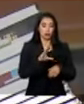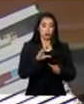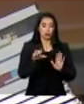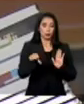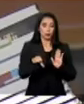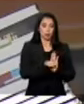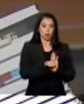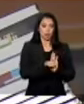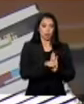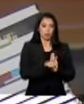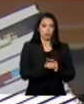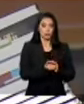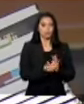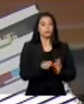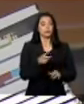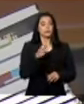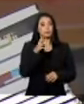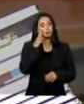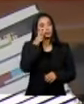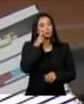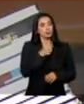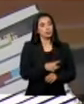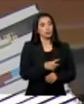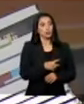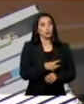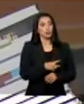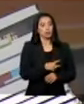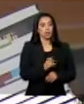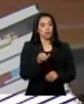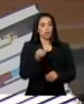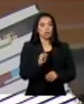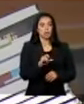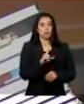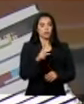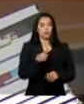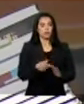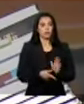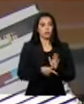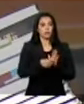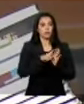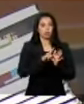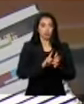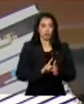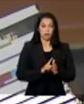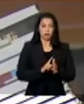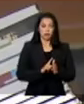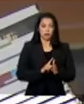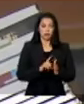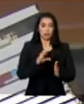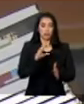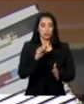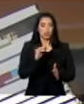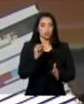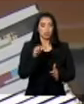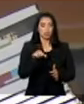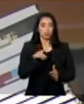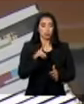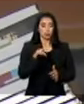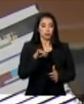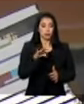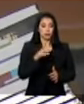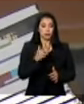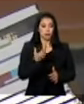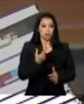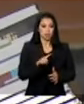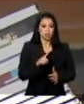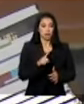Pediu, caso não acolhidos os pleitos anteriores, o condicionamento da execução provisória